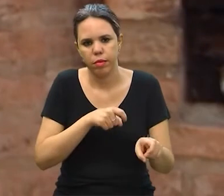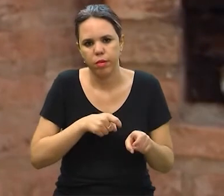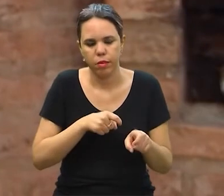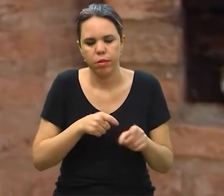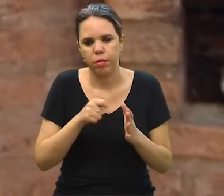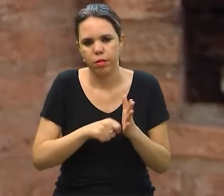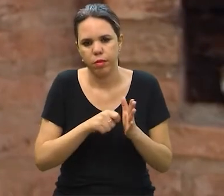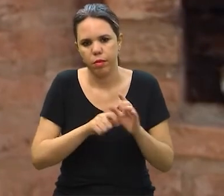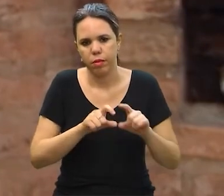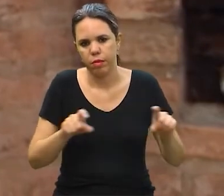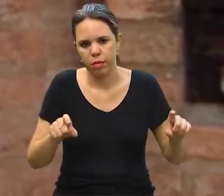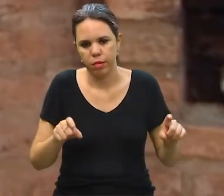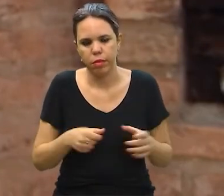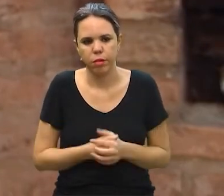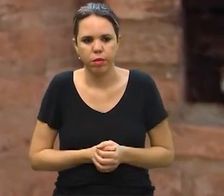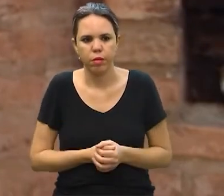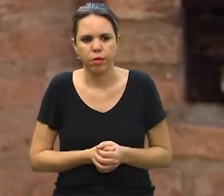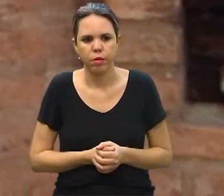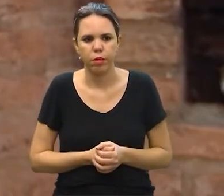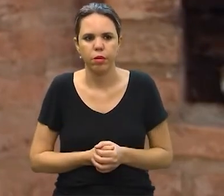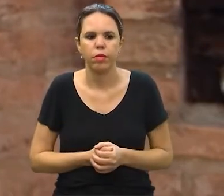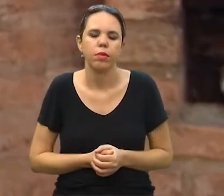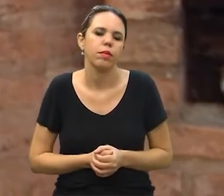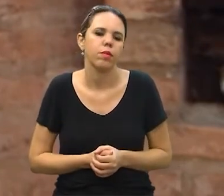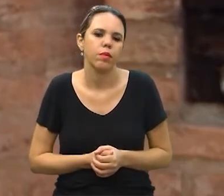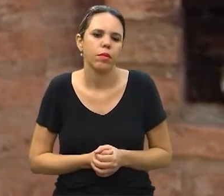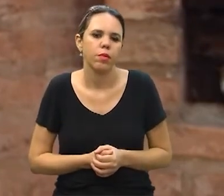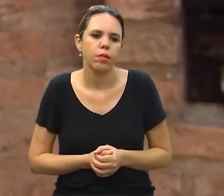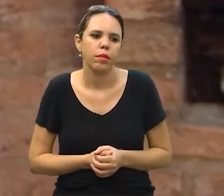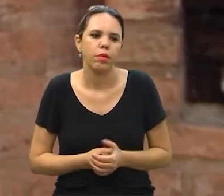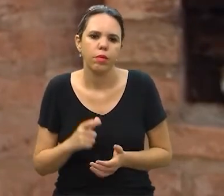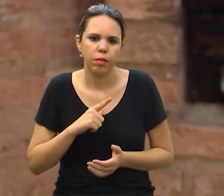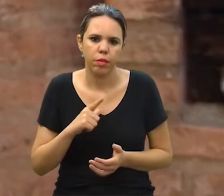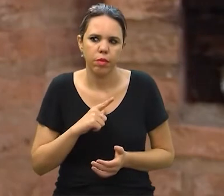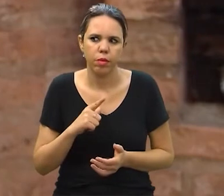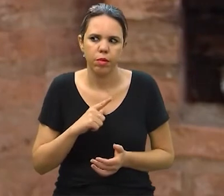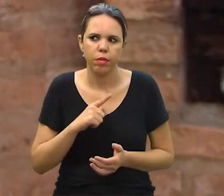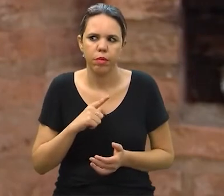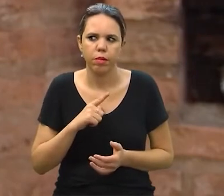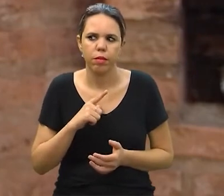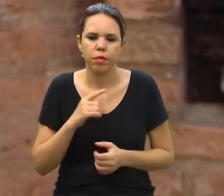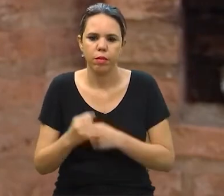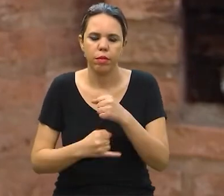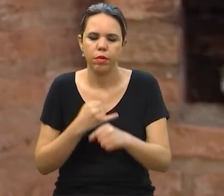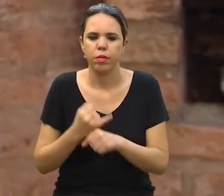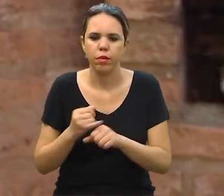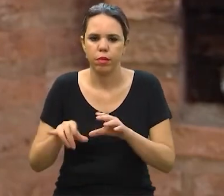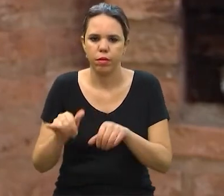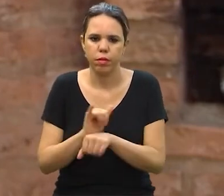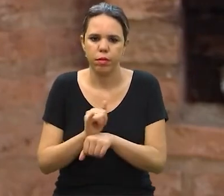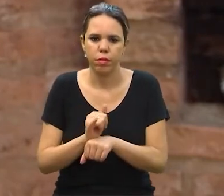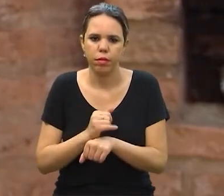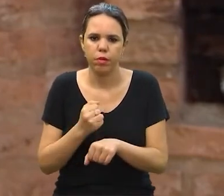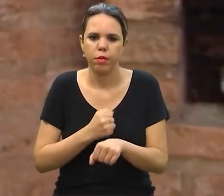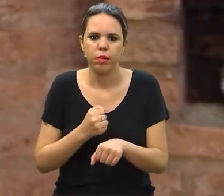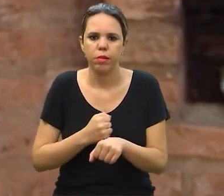Sítio, escreve desse jeito mesmo, Na Cozinha do Sítio. E temos lá todos os links para os nossos canais do YouTube, que